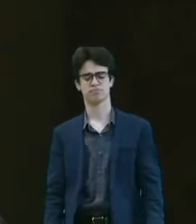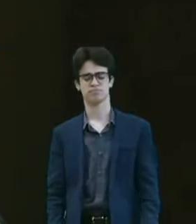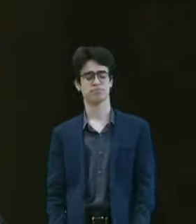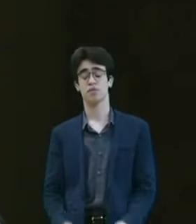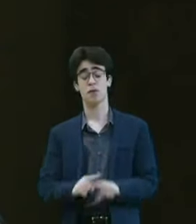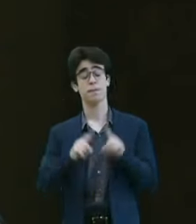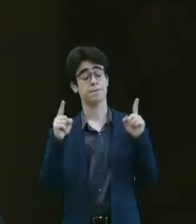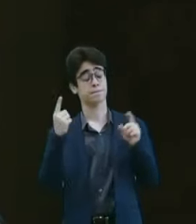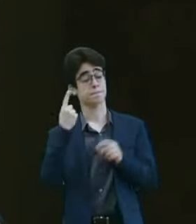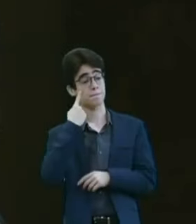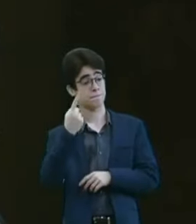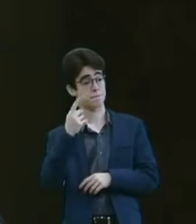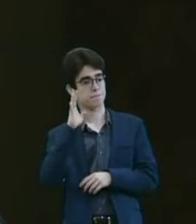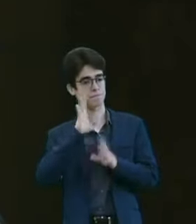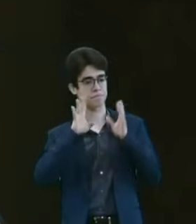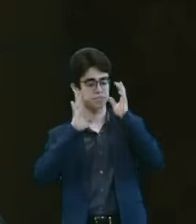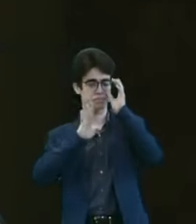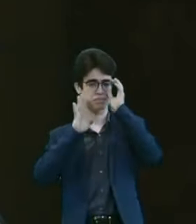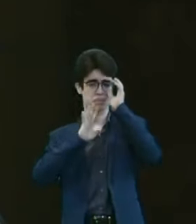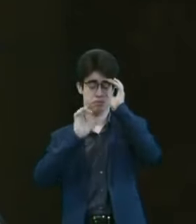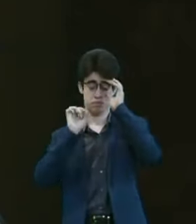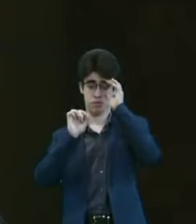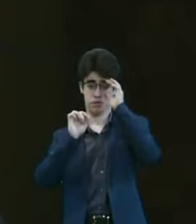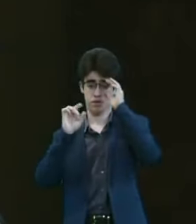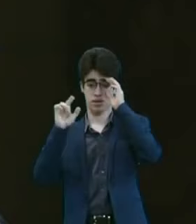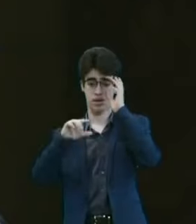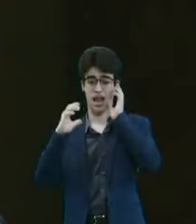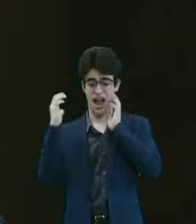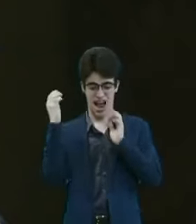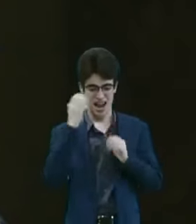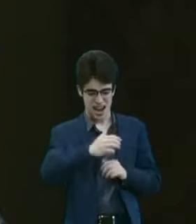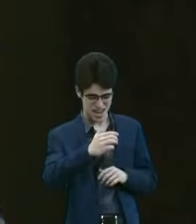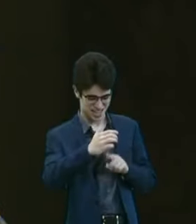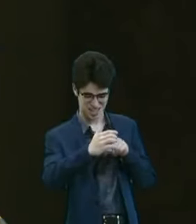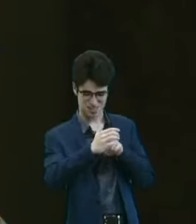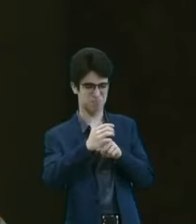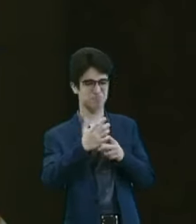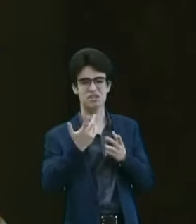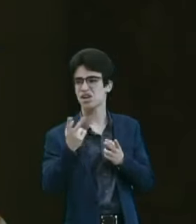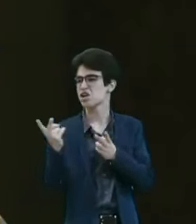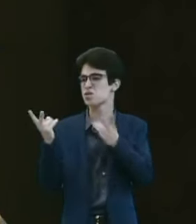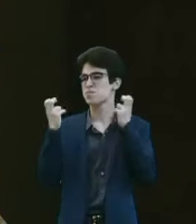Mas olha que interessante, como Caim não teve essa percepção.